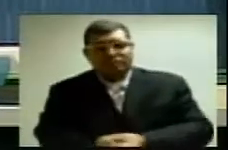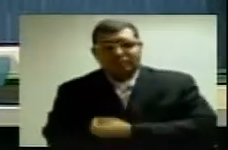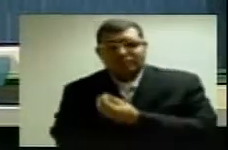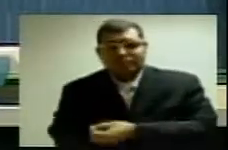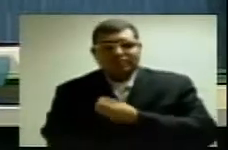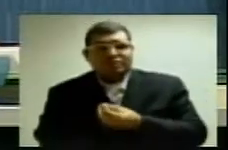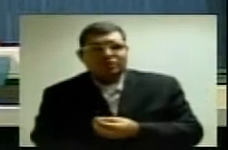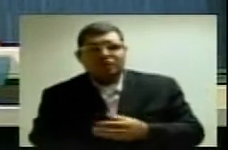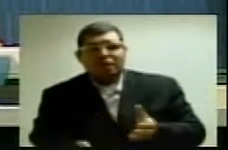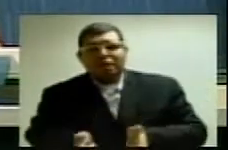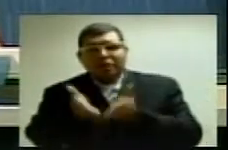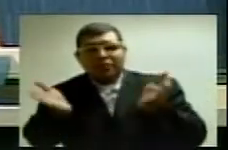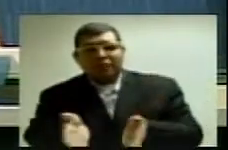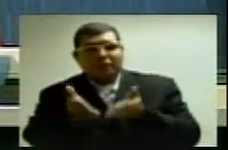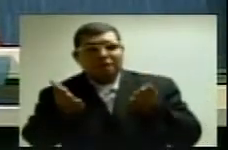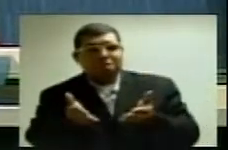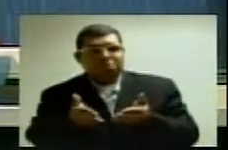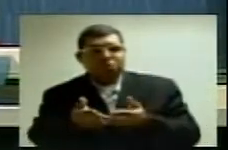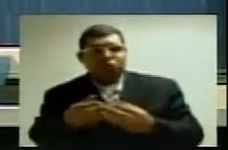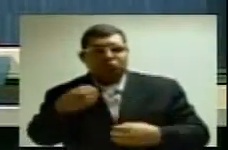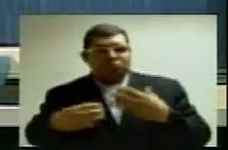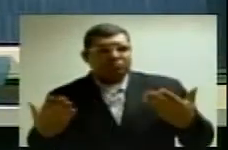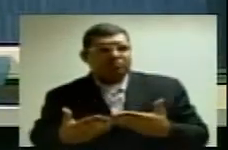viver na absoluta miséria, na absoluta